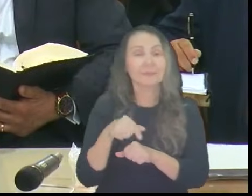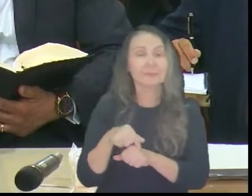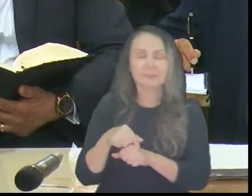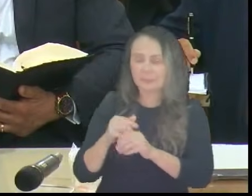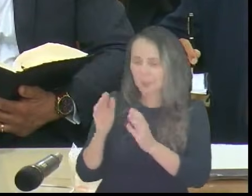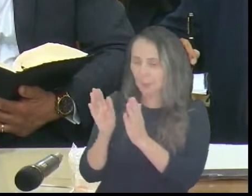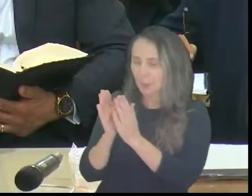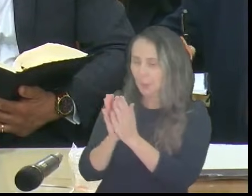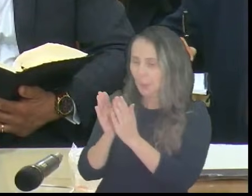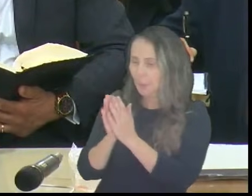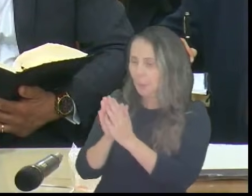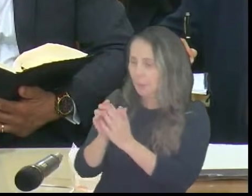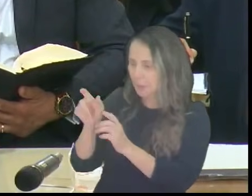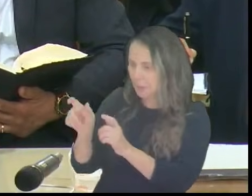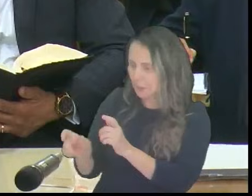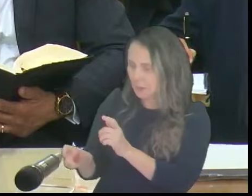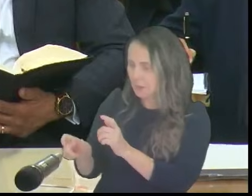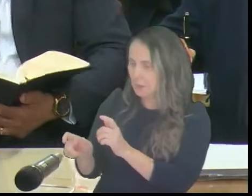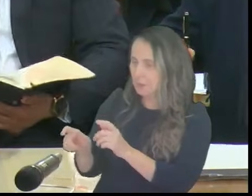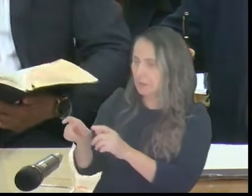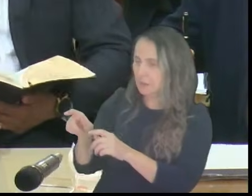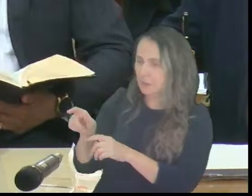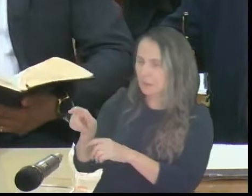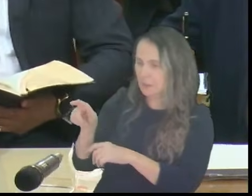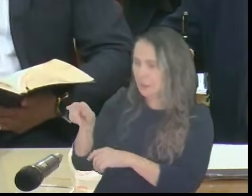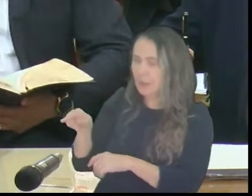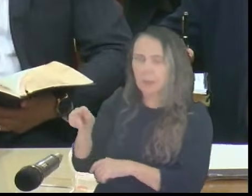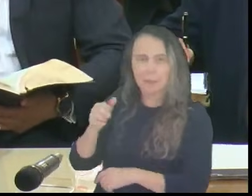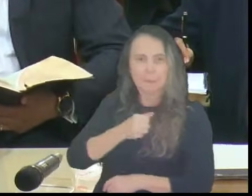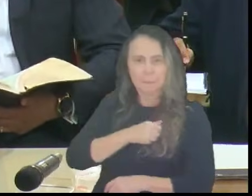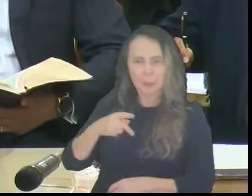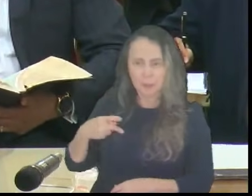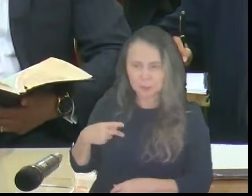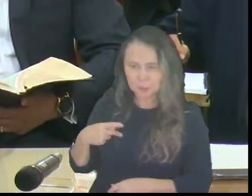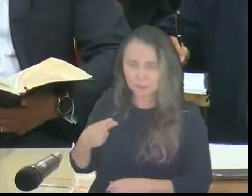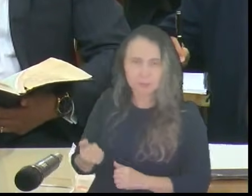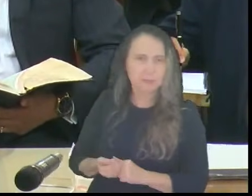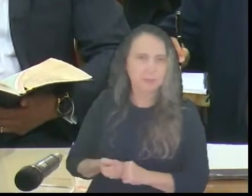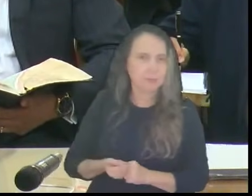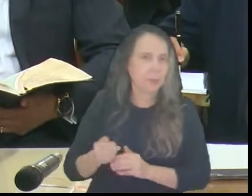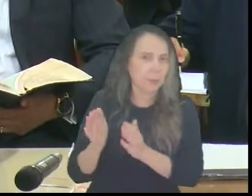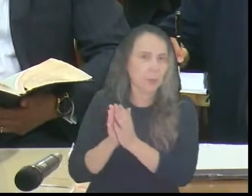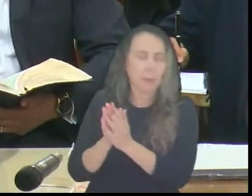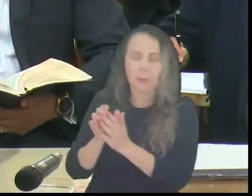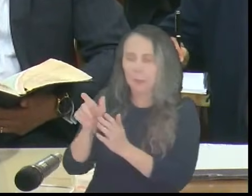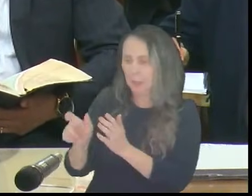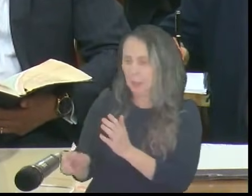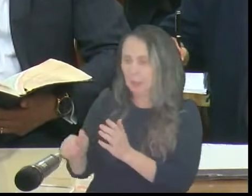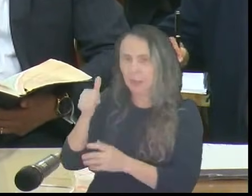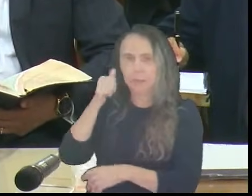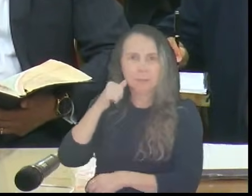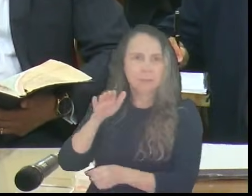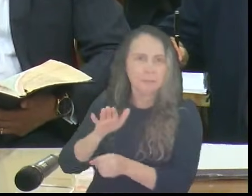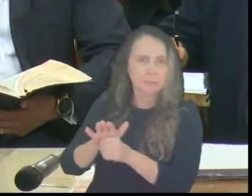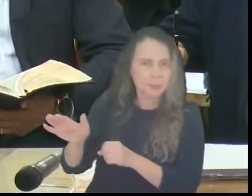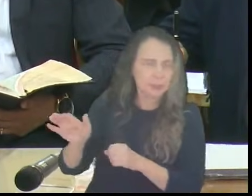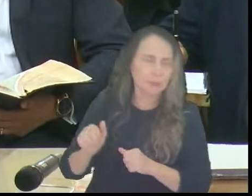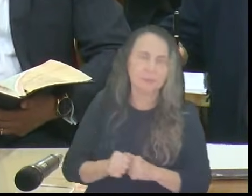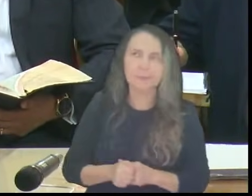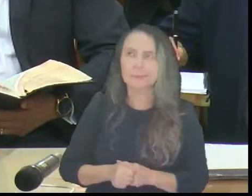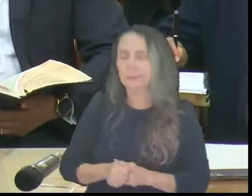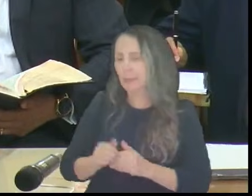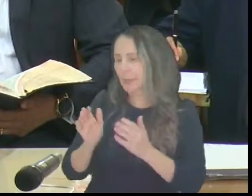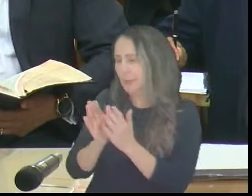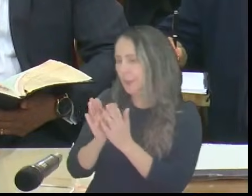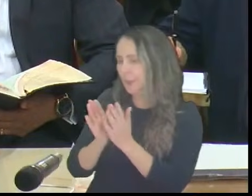nenhum da Bíblia se ora à Virgem. Em lugar nenhum da Bíblia se ora às almas do purgatório. Em lugar nenhum